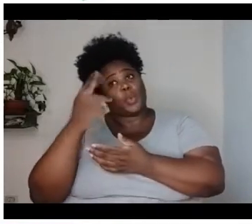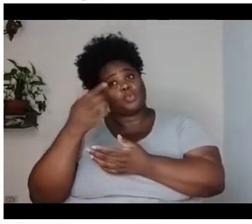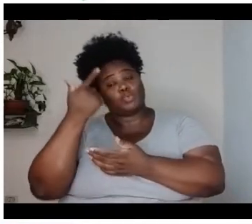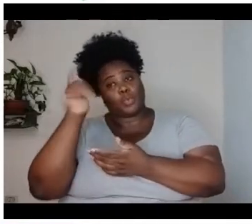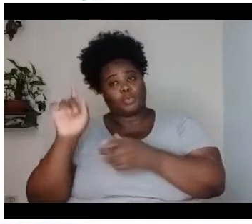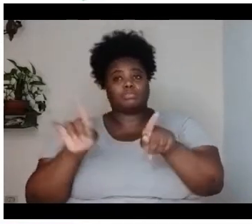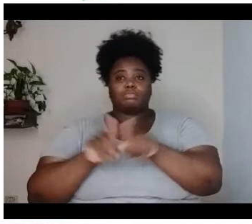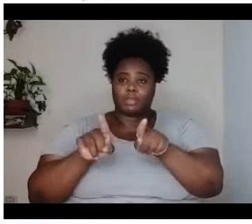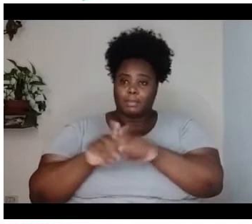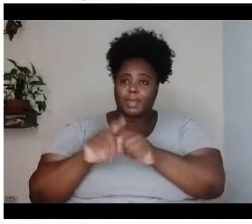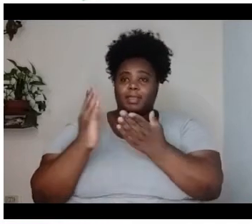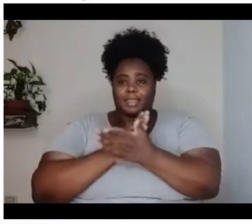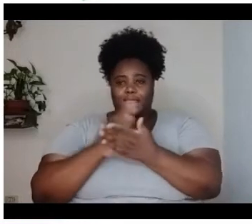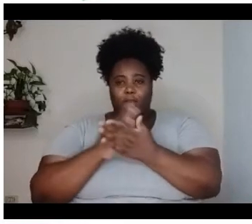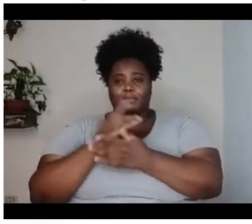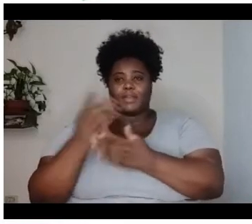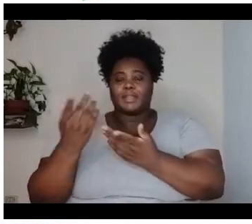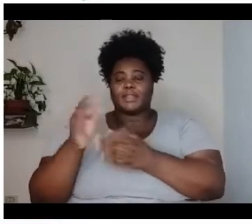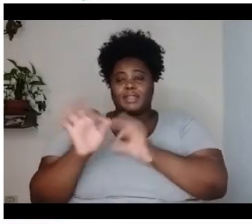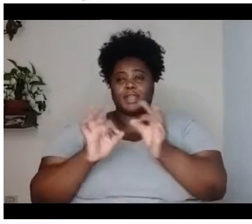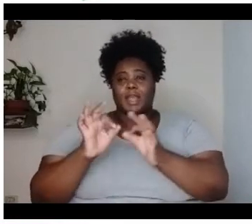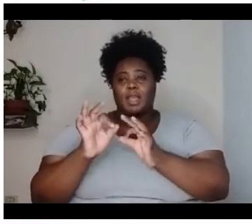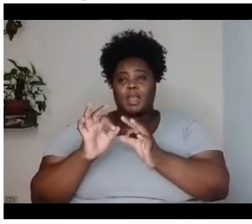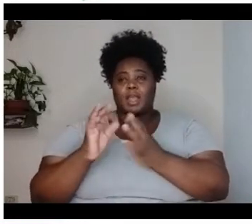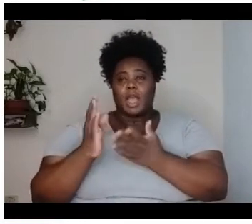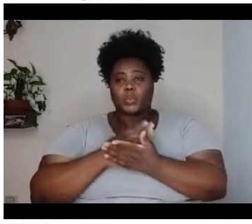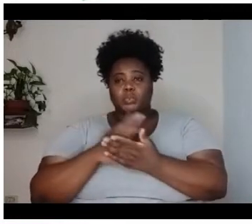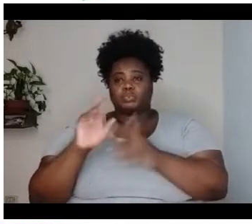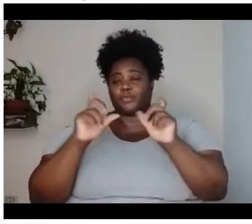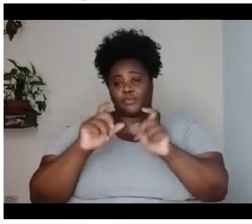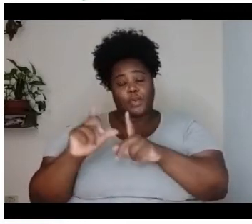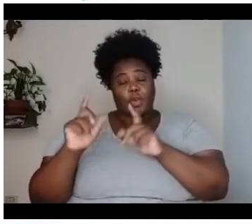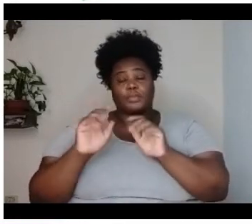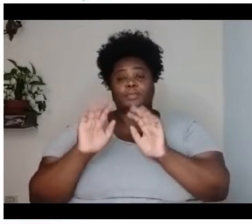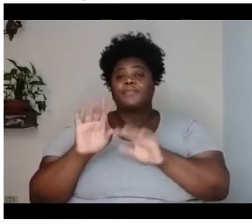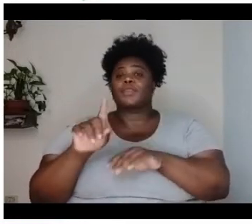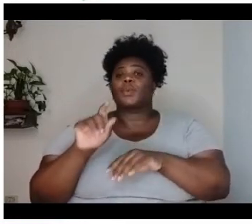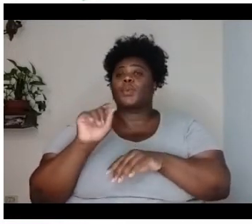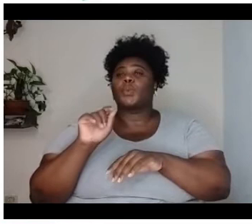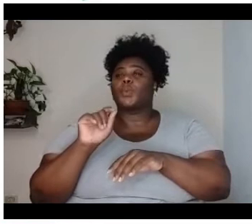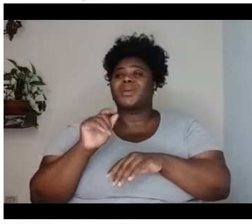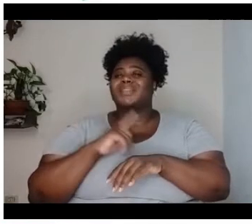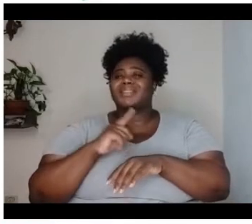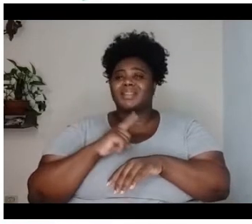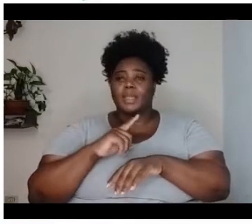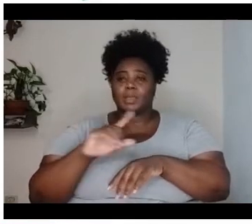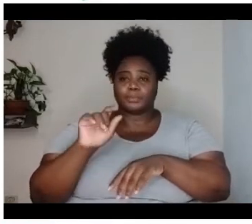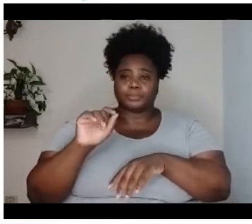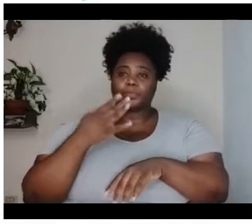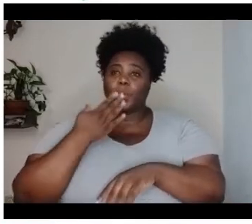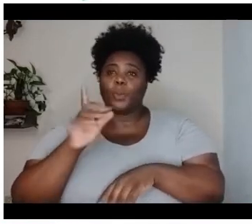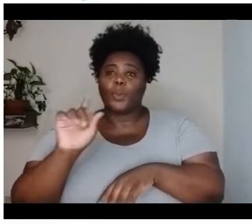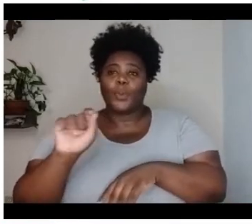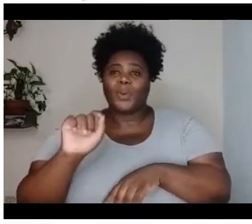talvez algumas que não foram feitas só para foto. O que sobra? O que é esse vestígio da performance no corpo